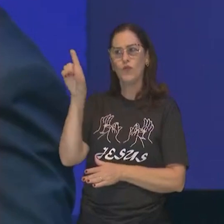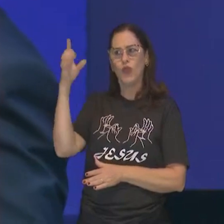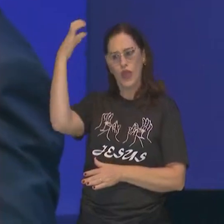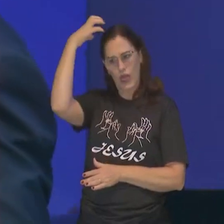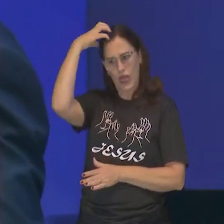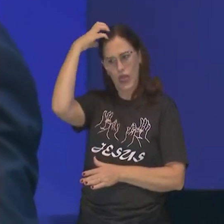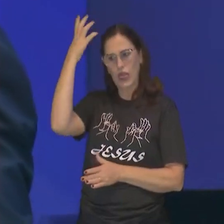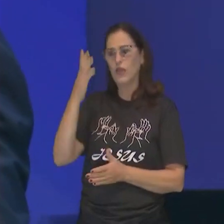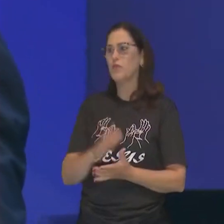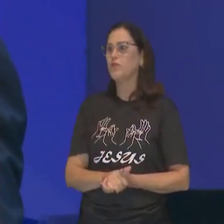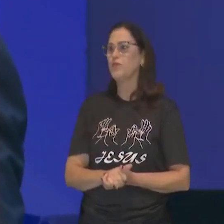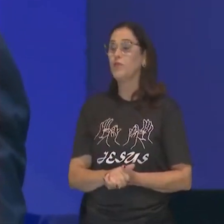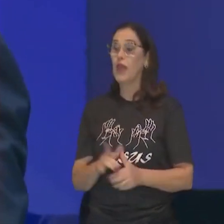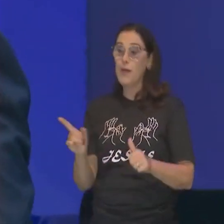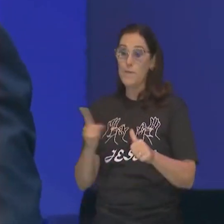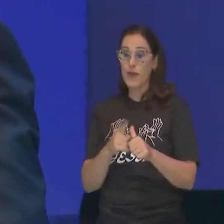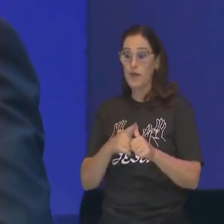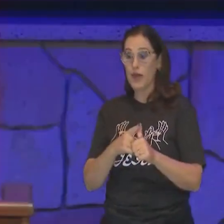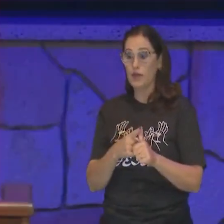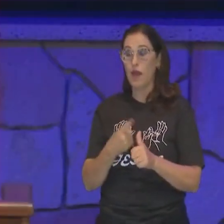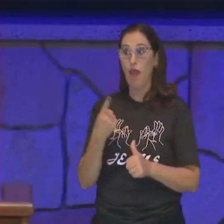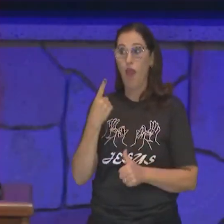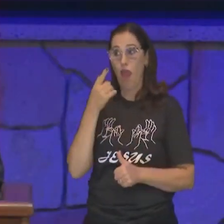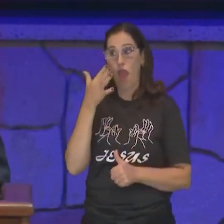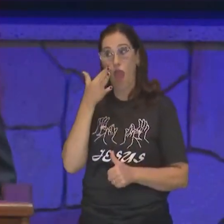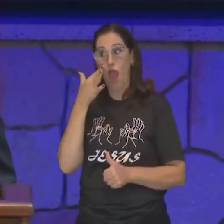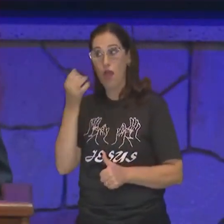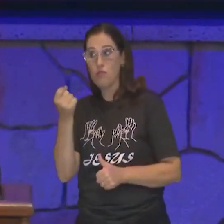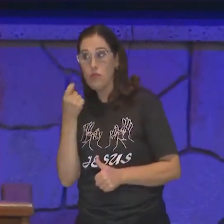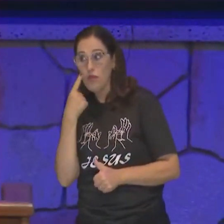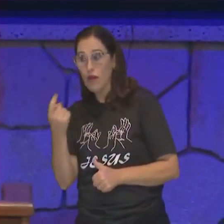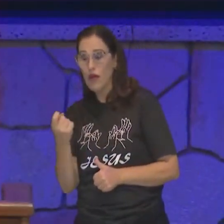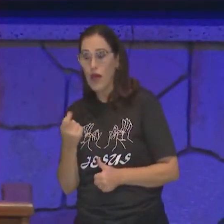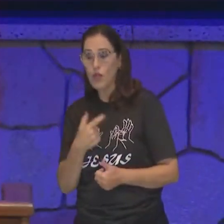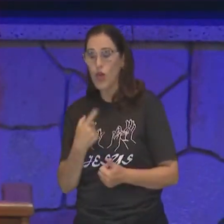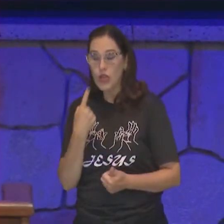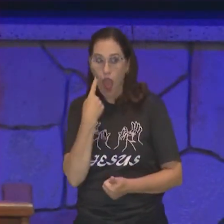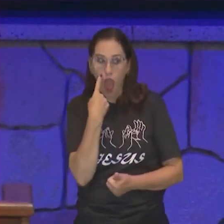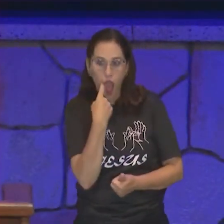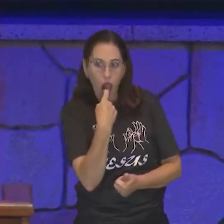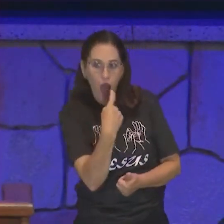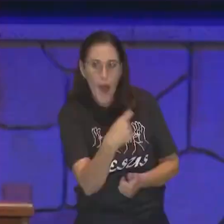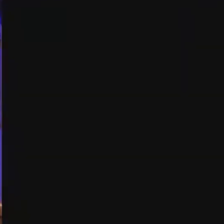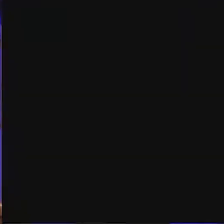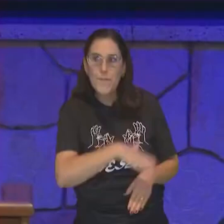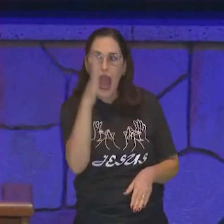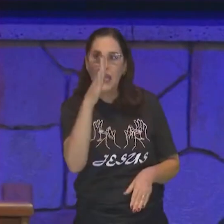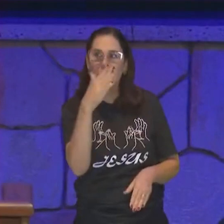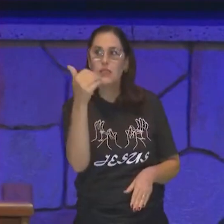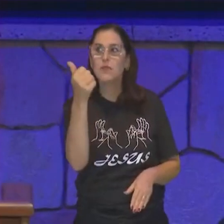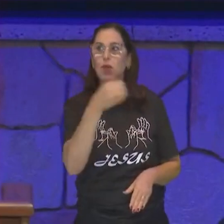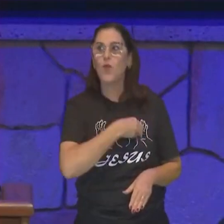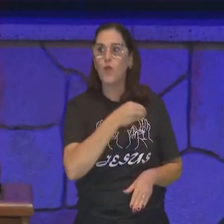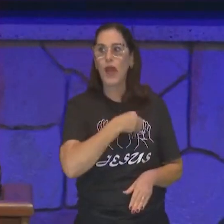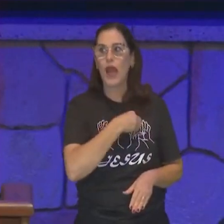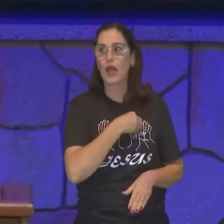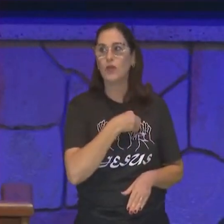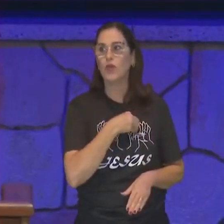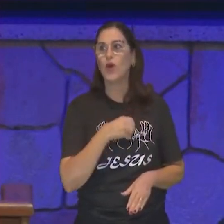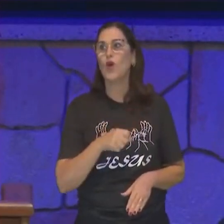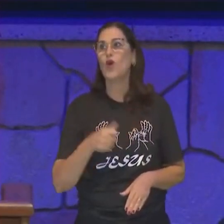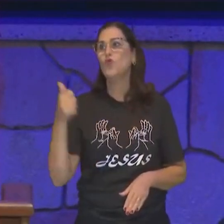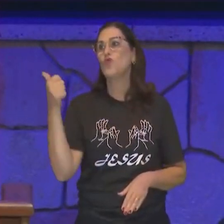Primeiro, é interessante que muitas vezes nos interessamos mais pelos pecados do rei